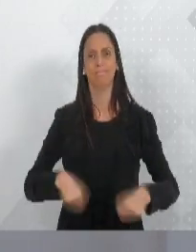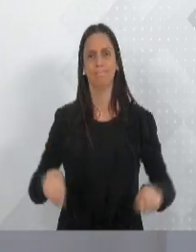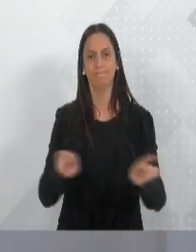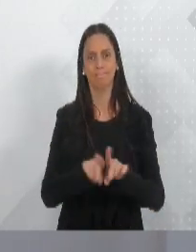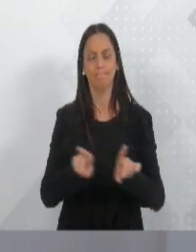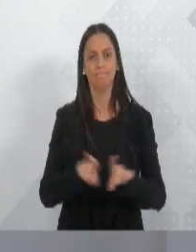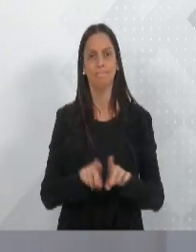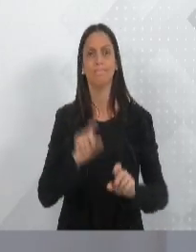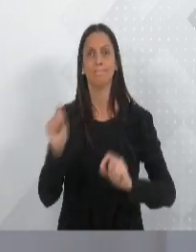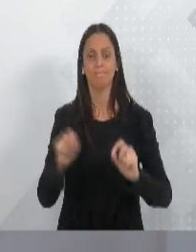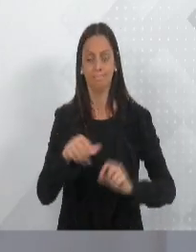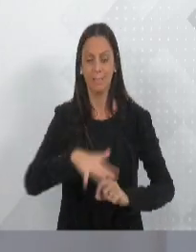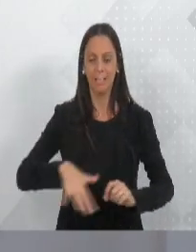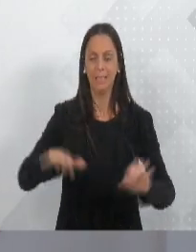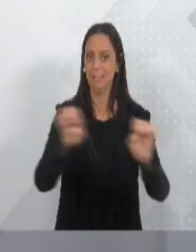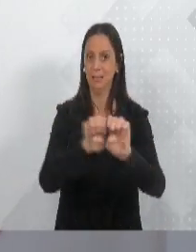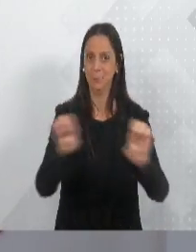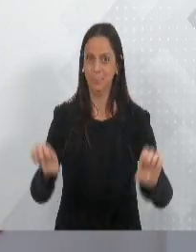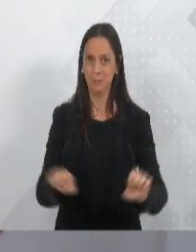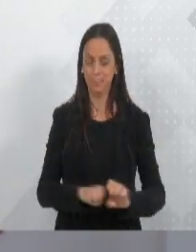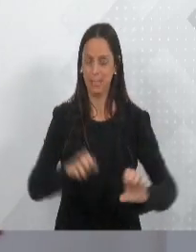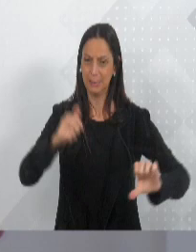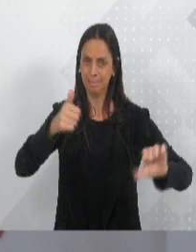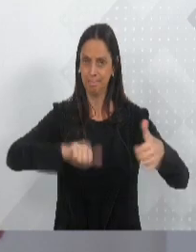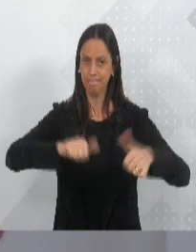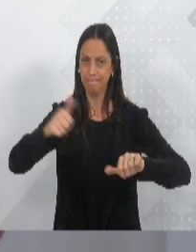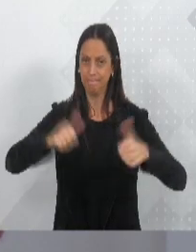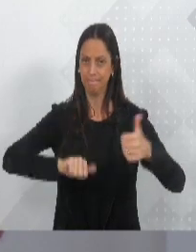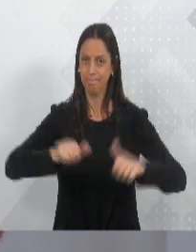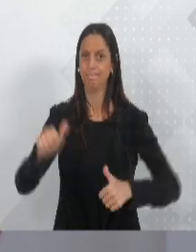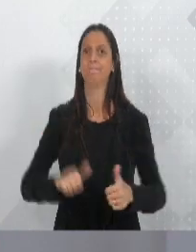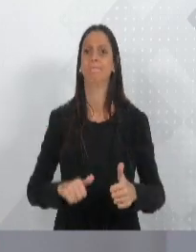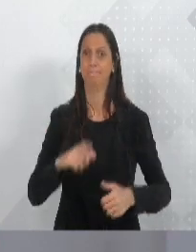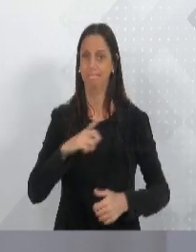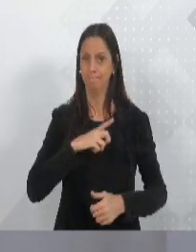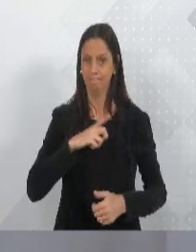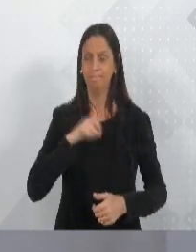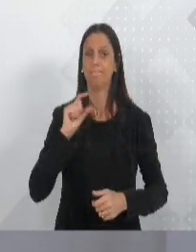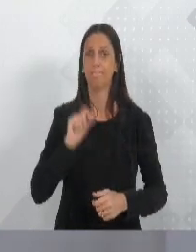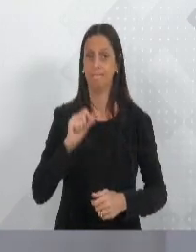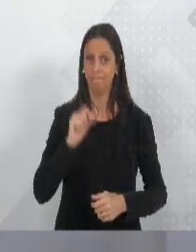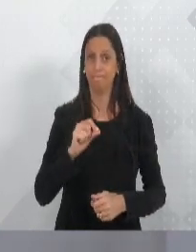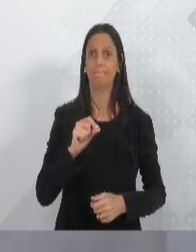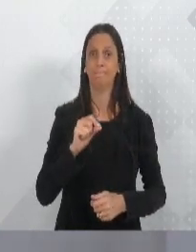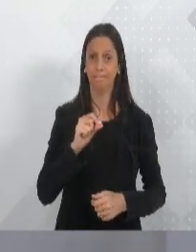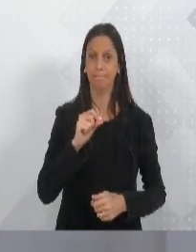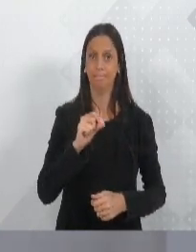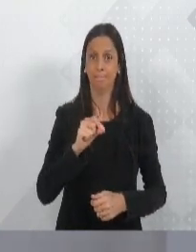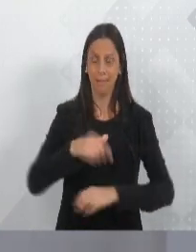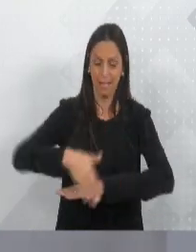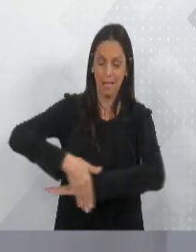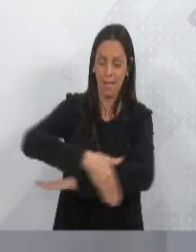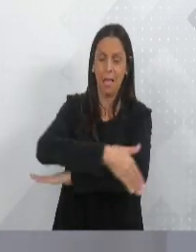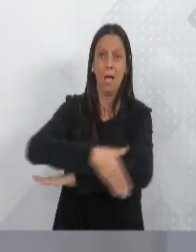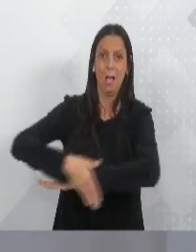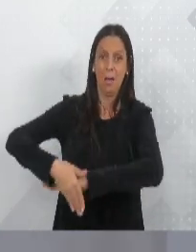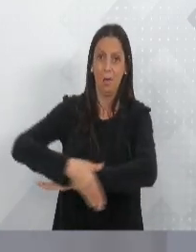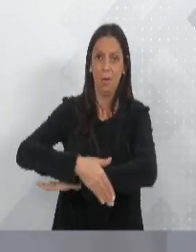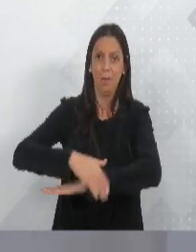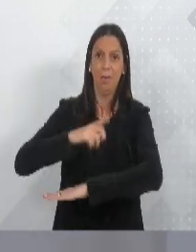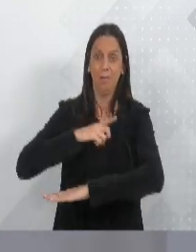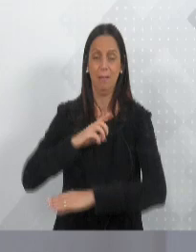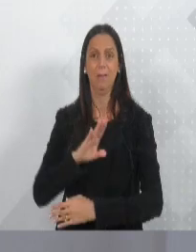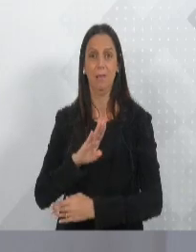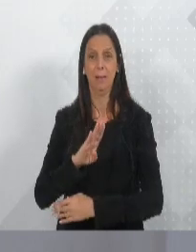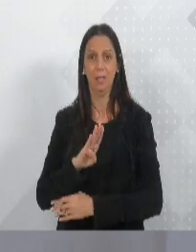ponto de vista estrutural avaliarmos seriamente a contenção de encostas não só aqui da Beira Rio São vários pontos de